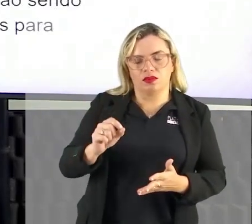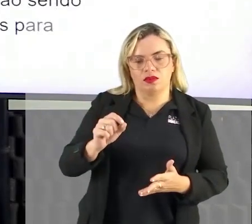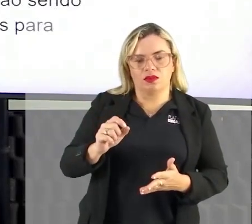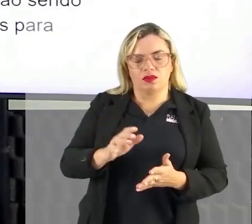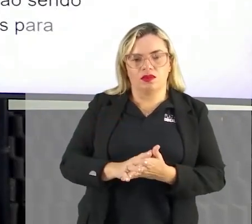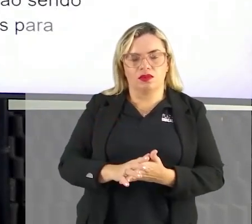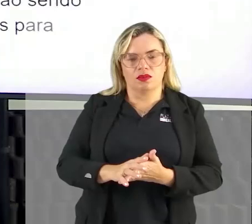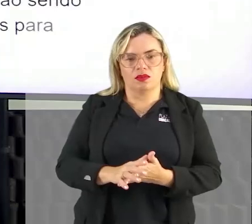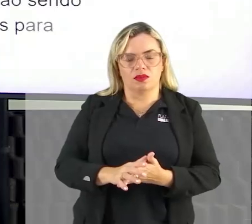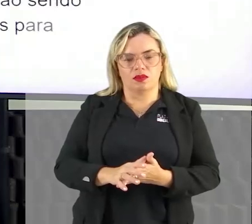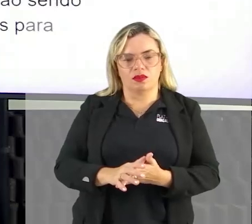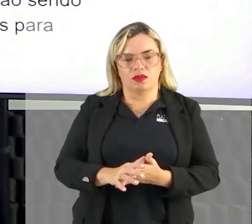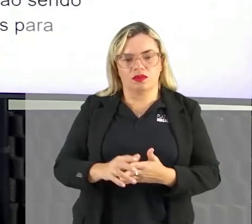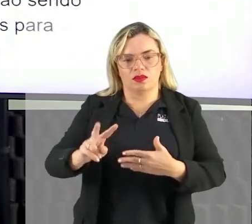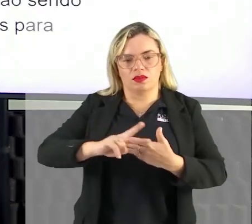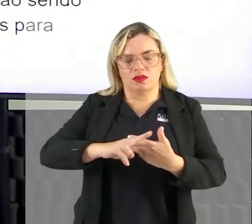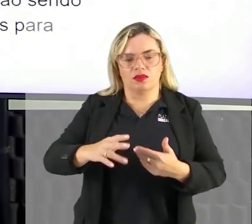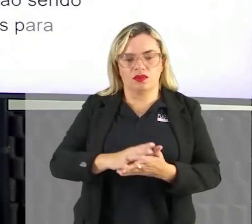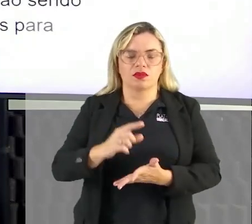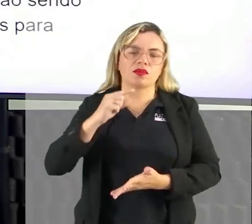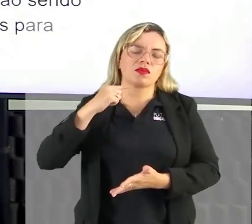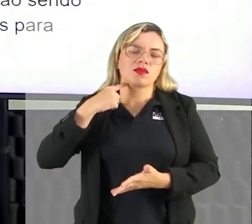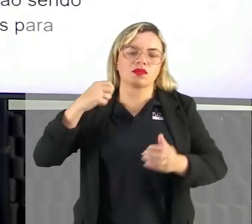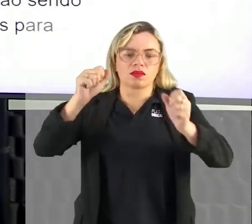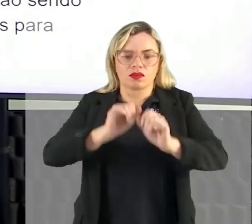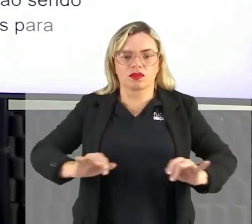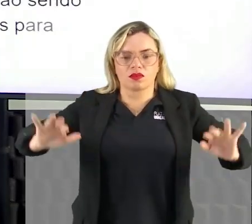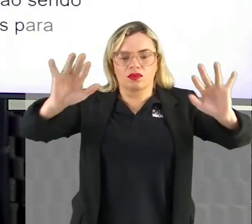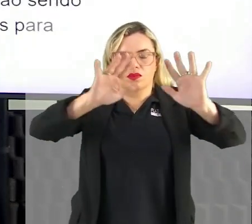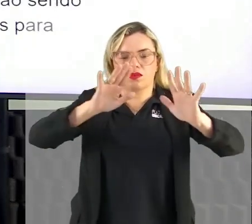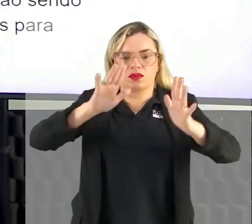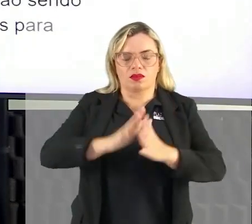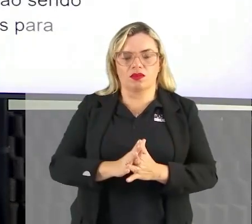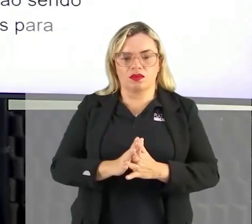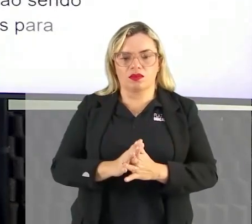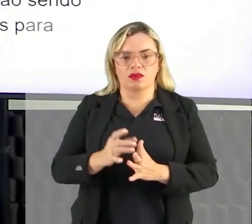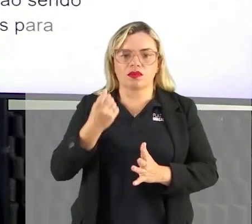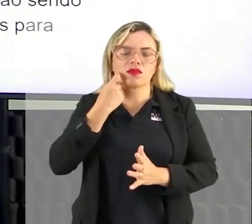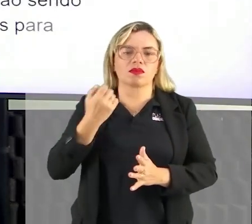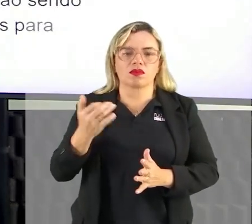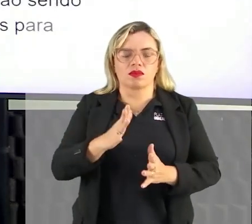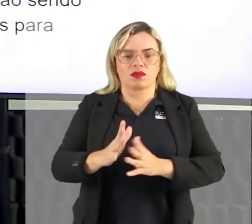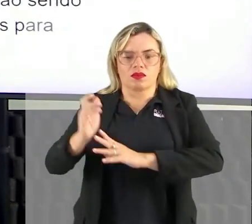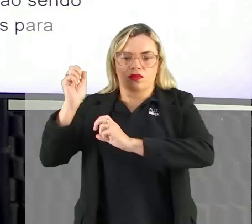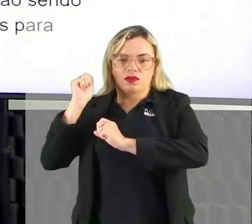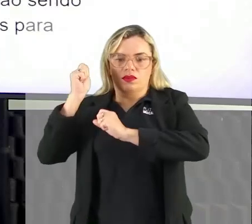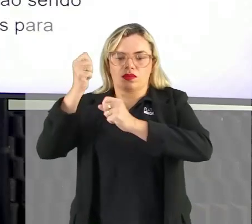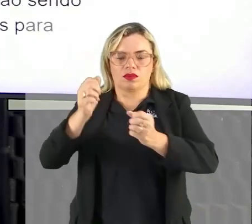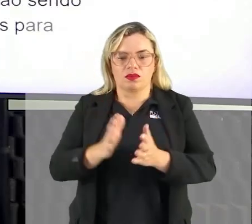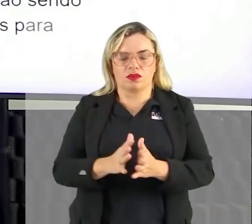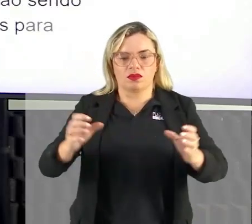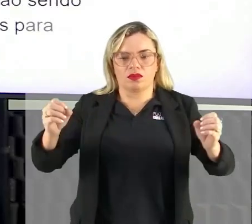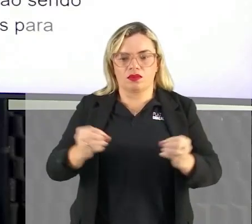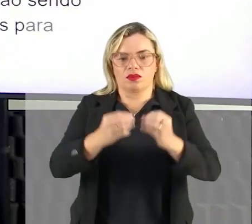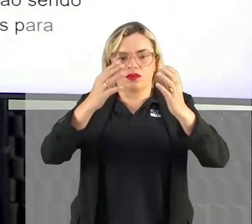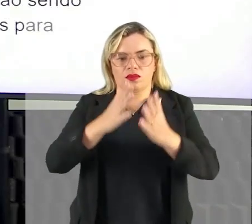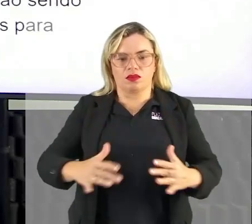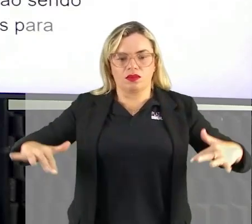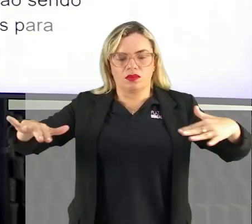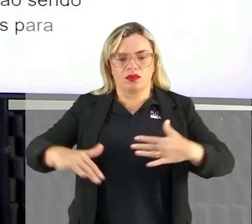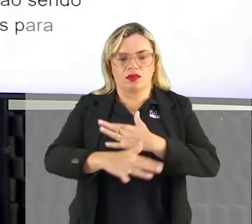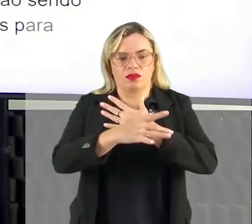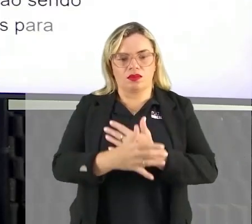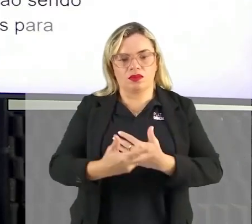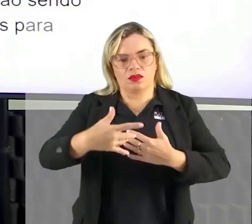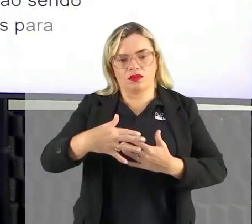deterioração causado pela poluição e pela pesca predatória nos oceanos são os recifes, que estão